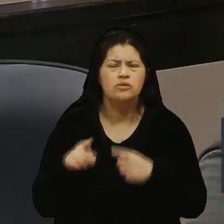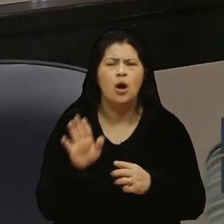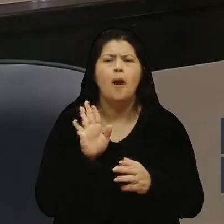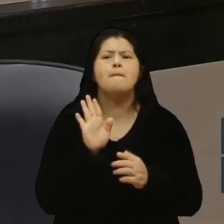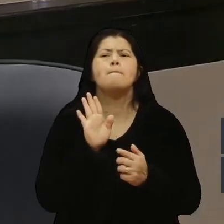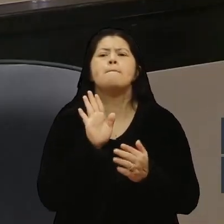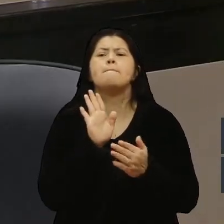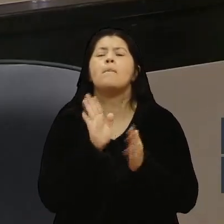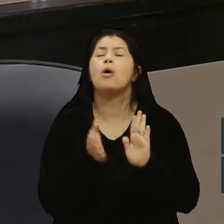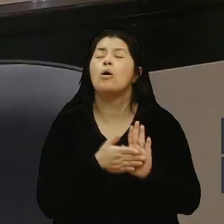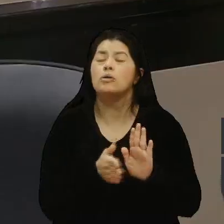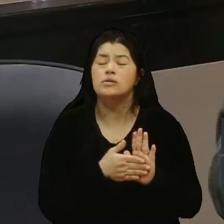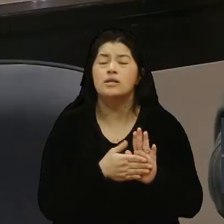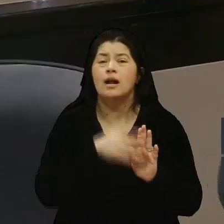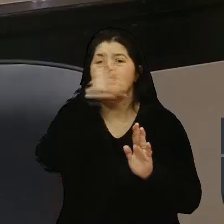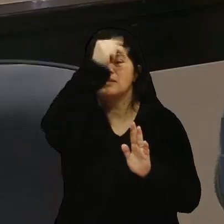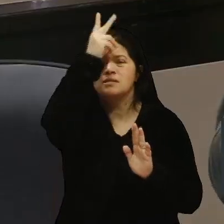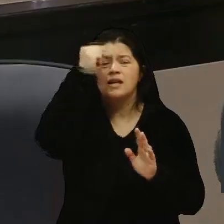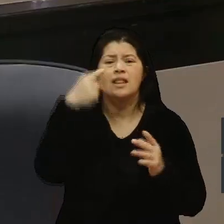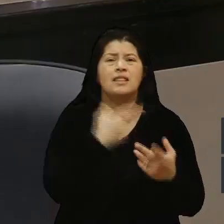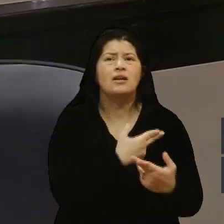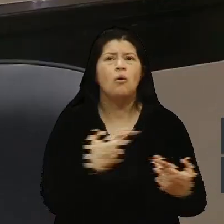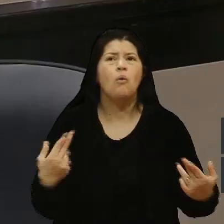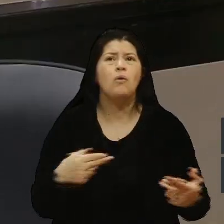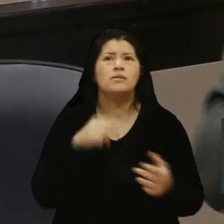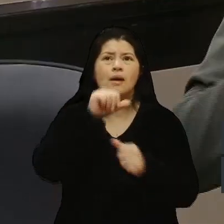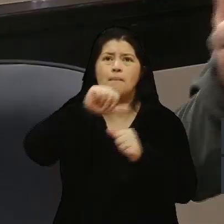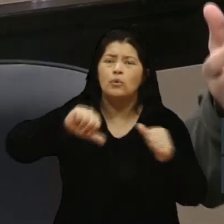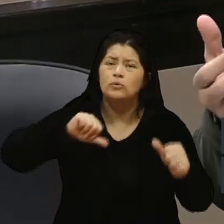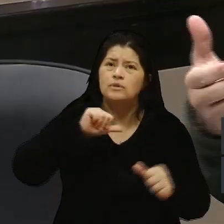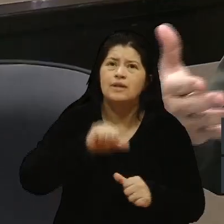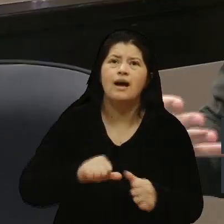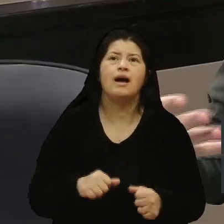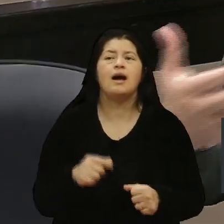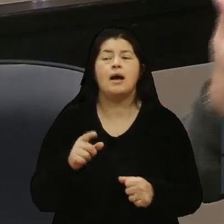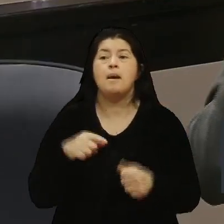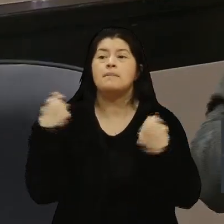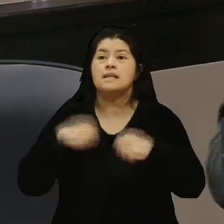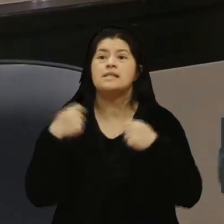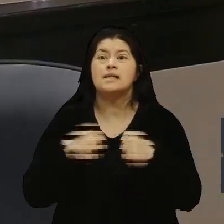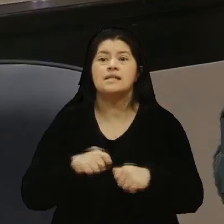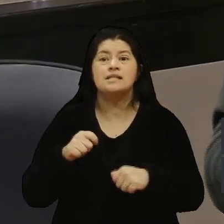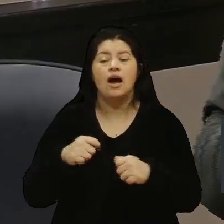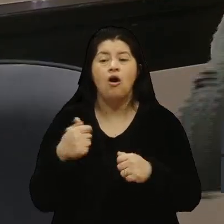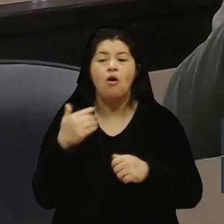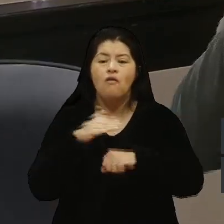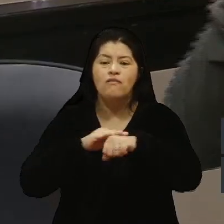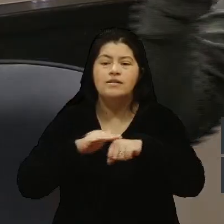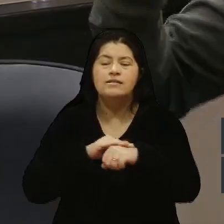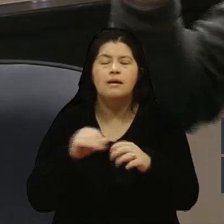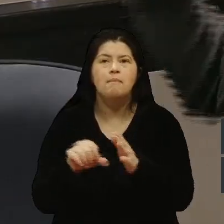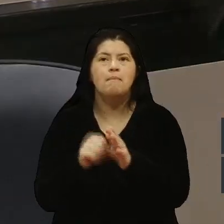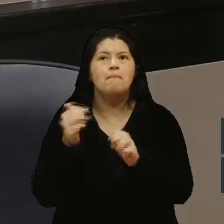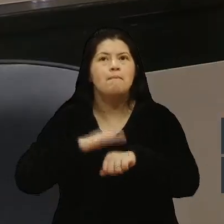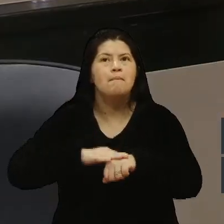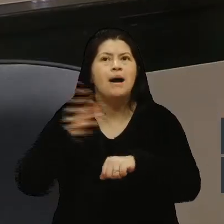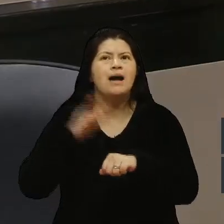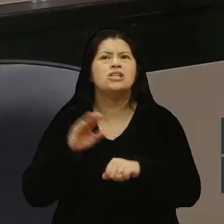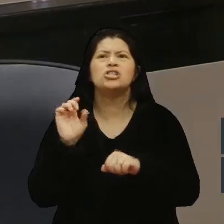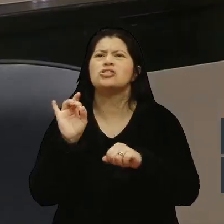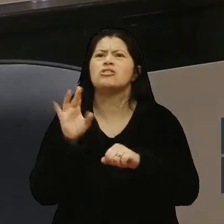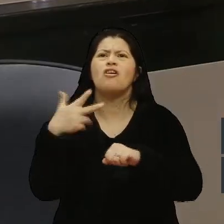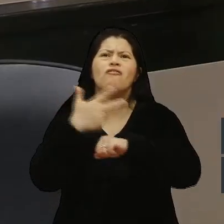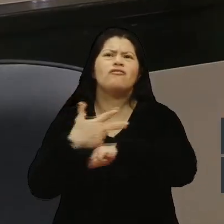né, que tem muita coisa para mudar, que eles têm que conversar melhor com nós, tentar, né, construir junto. Como é só pegar os vídeos daquele